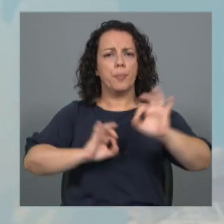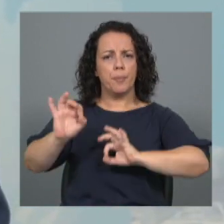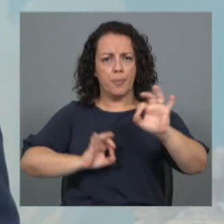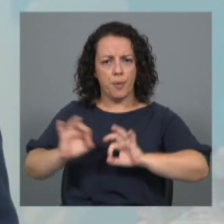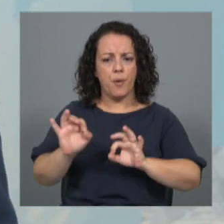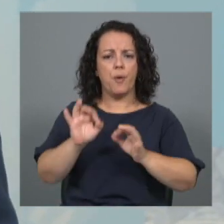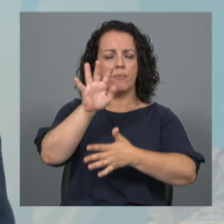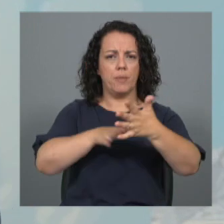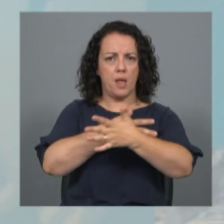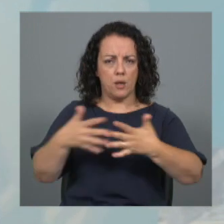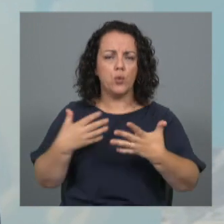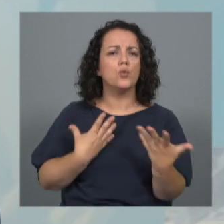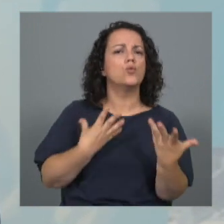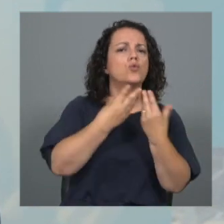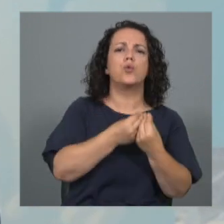Task Force e com